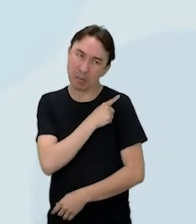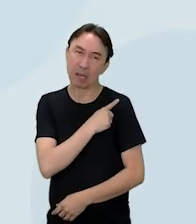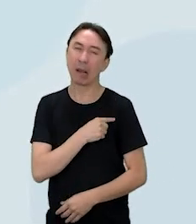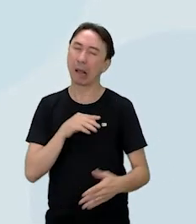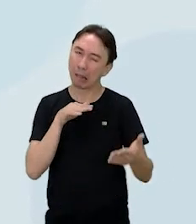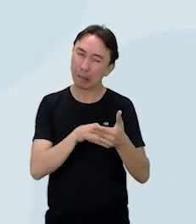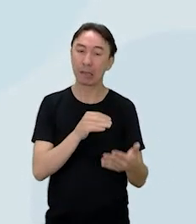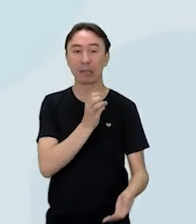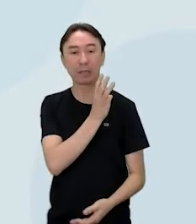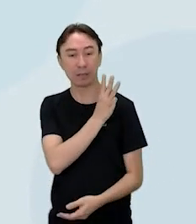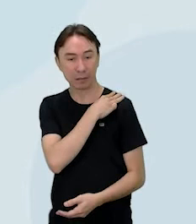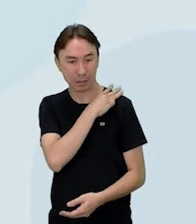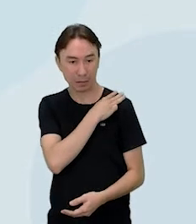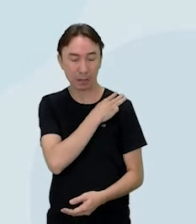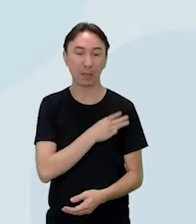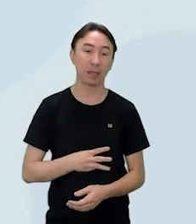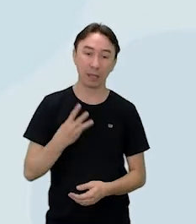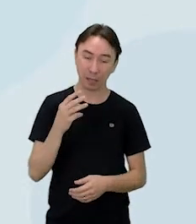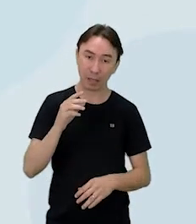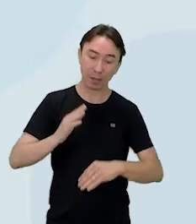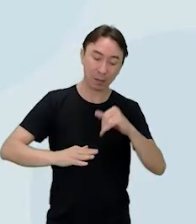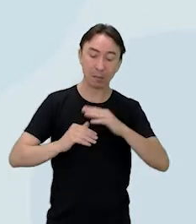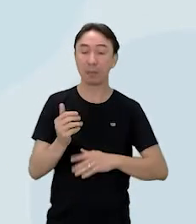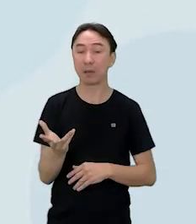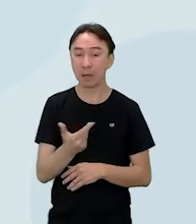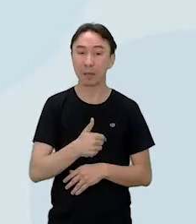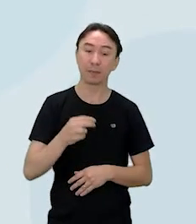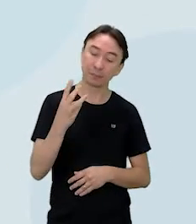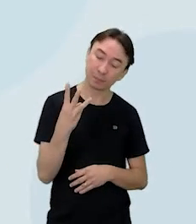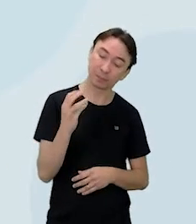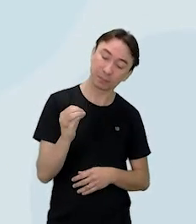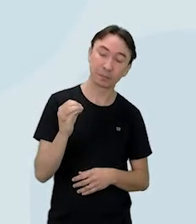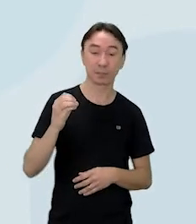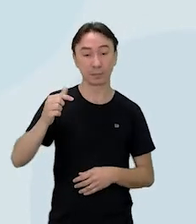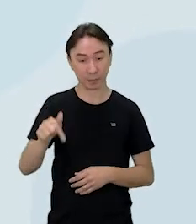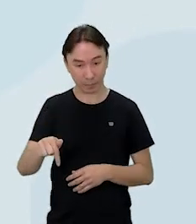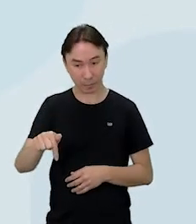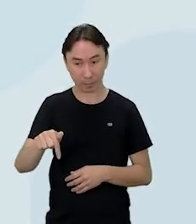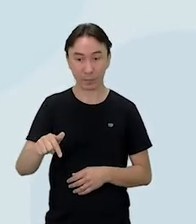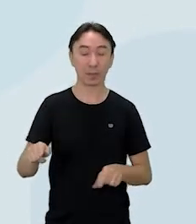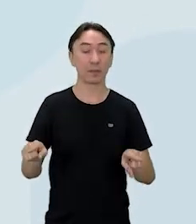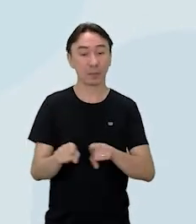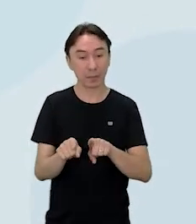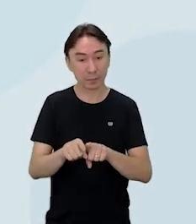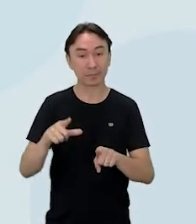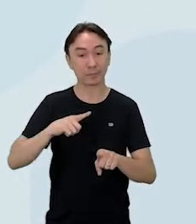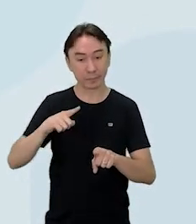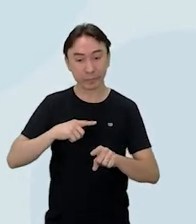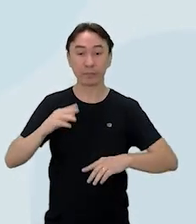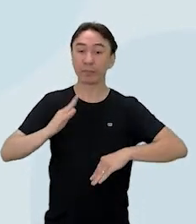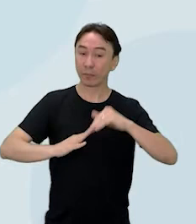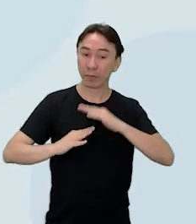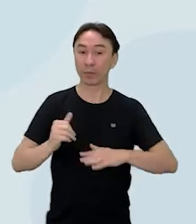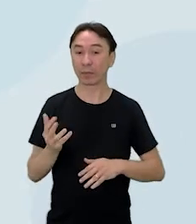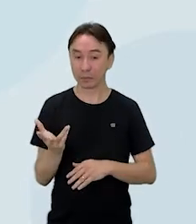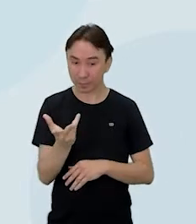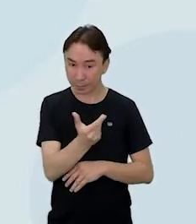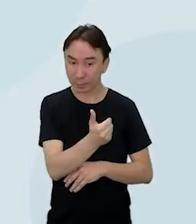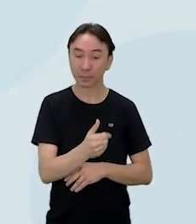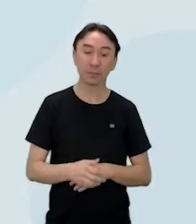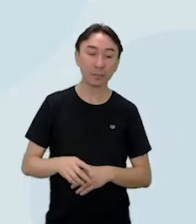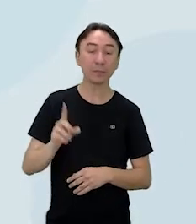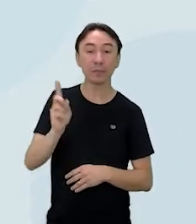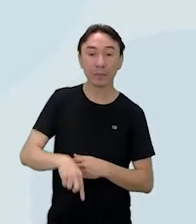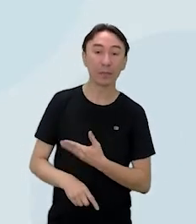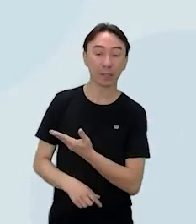a habilidade 307. E também a habilidade do itinerário formativo, do ensino médio, da área de Ciências da